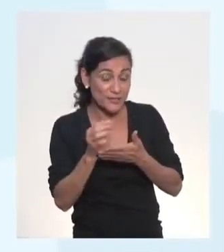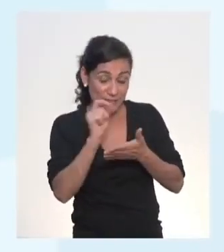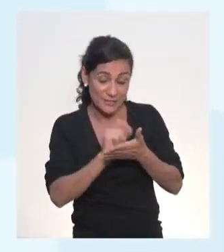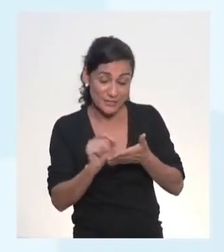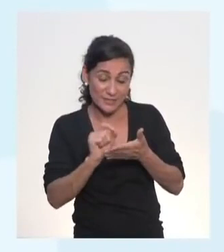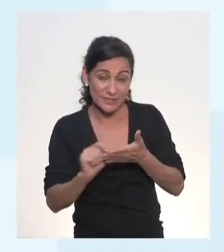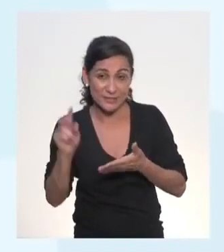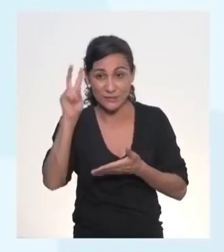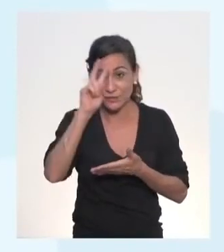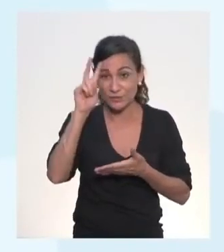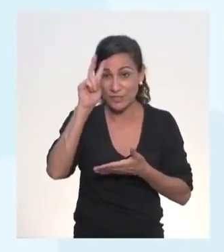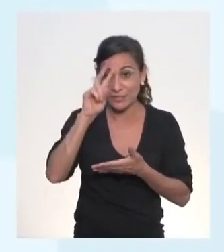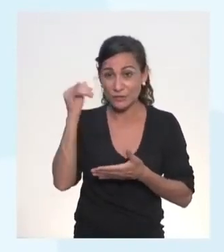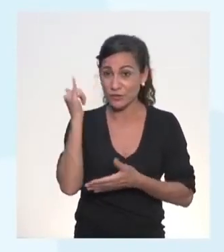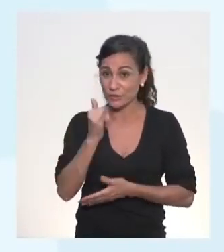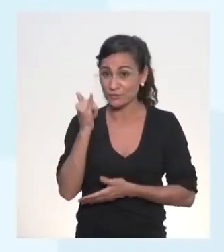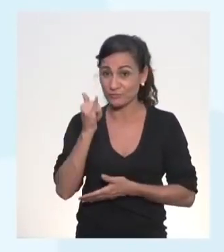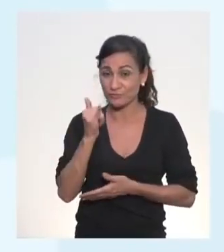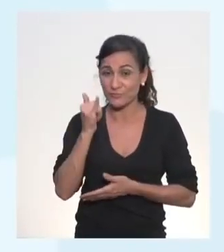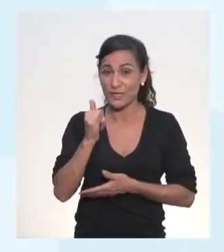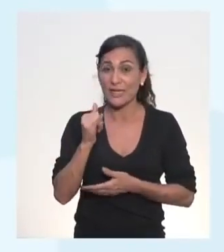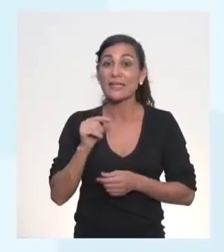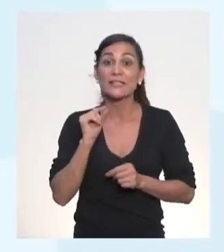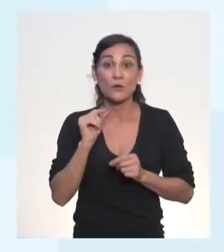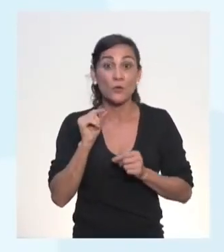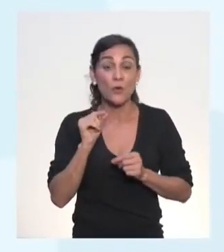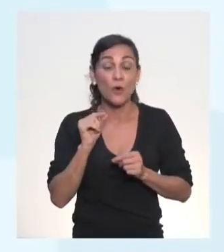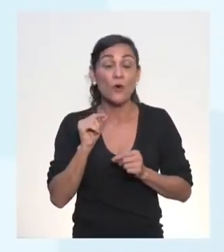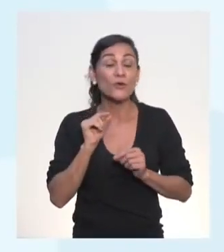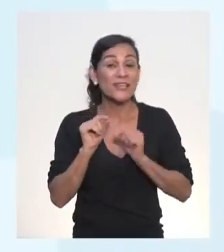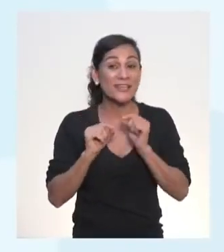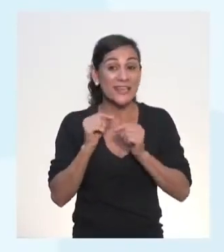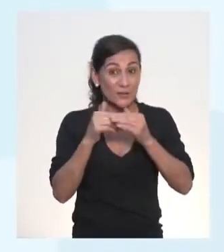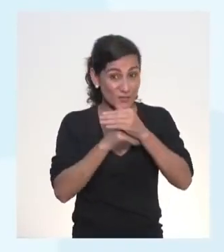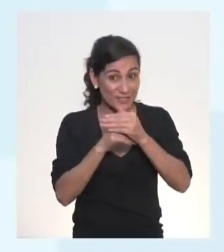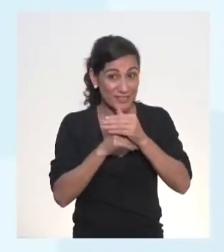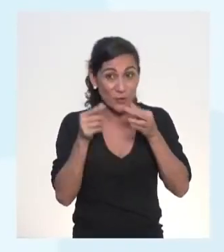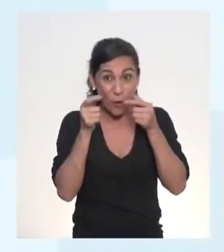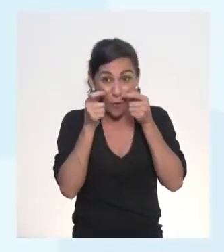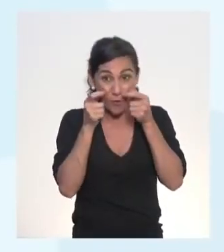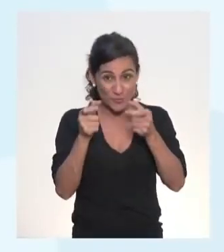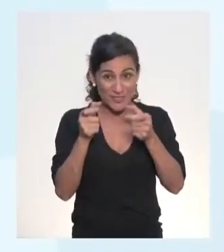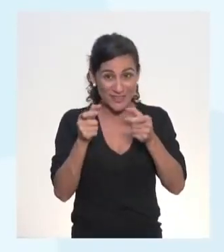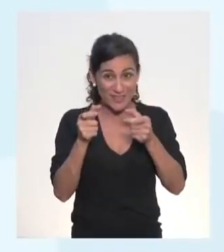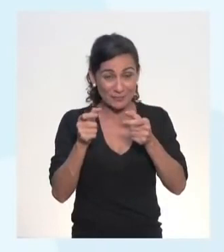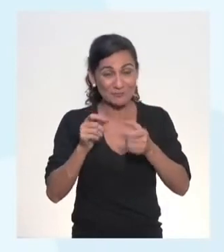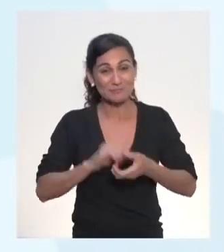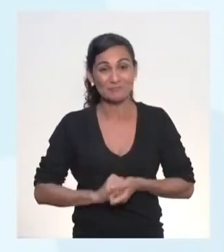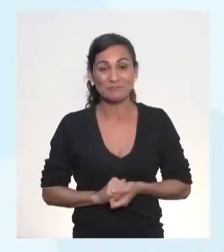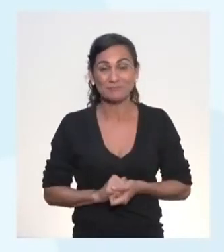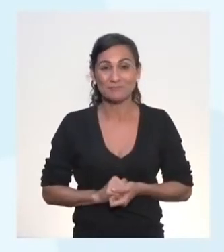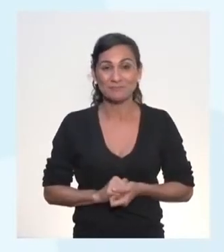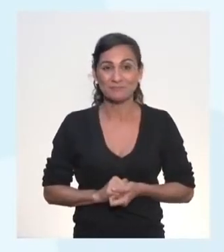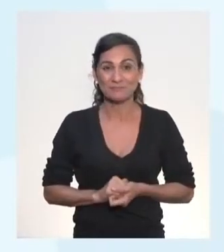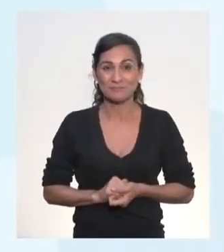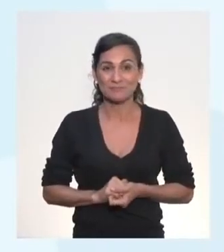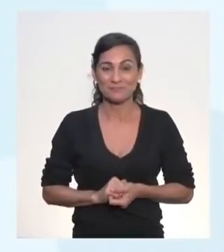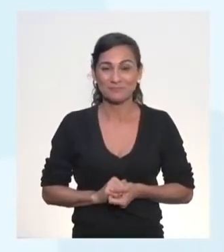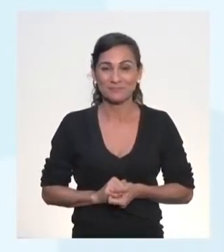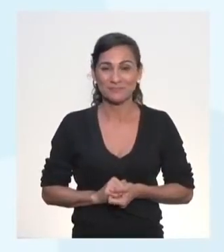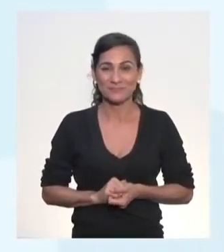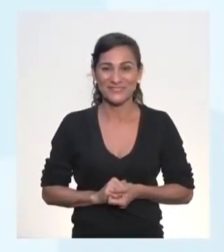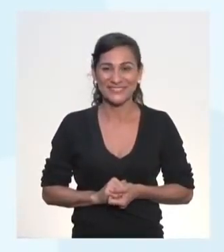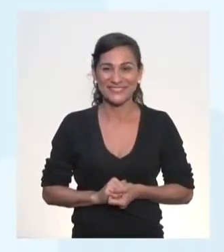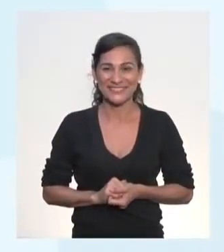que imagem bacana. Então tem que observar, o segredo aí é observação. Observar, né? Olha, temos aí uma personagem apenas, né? Temos aí